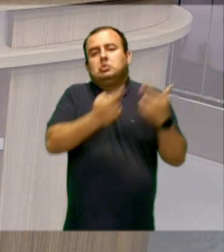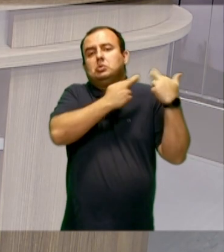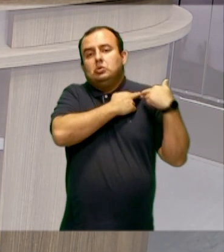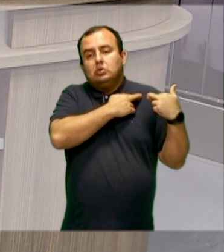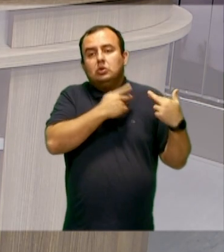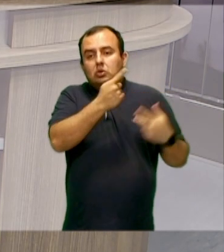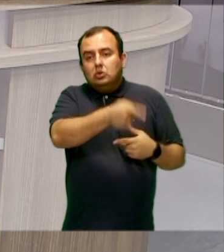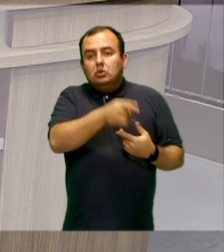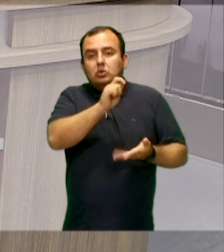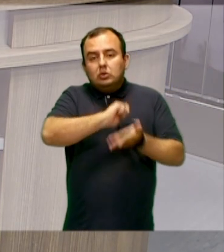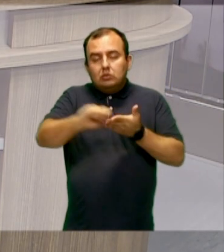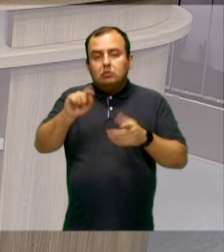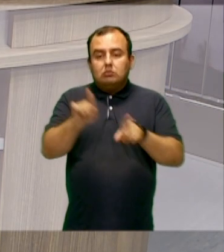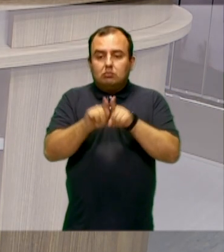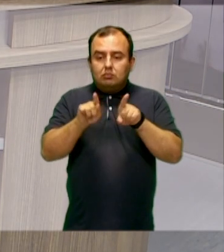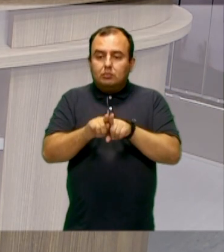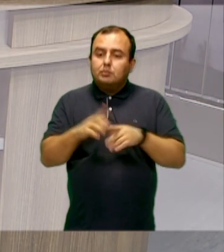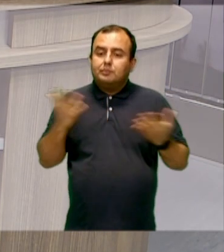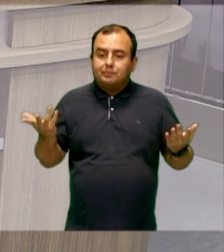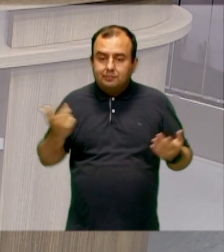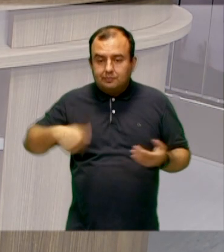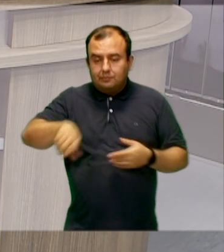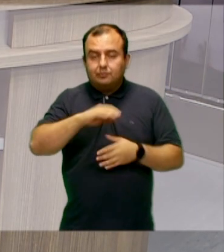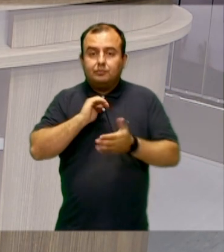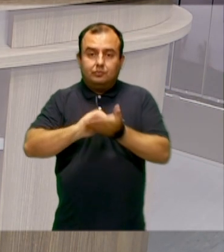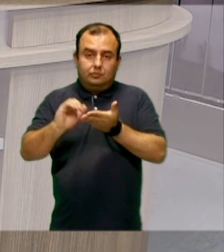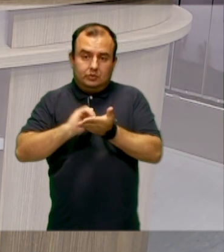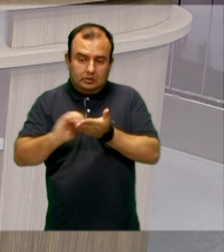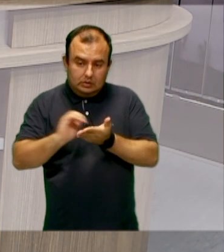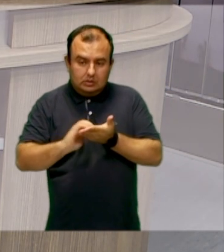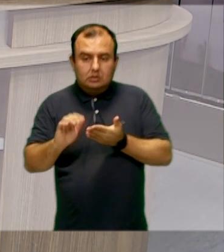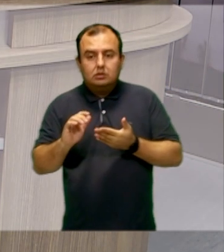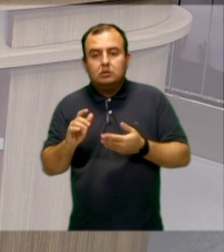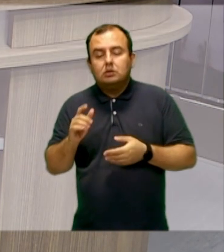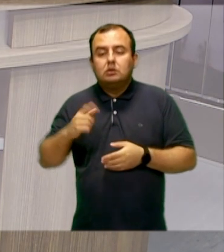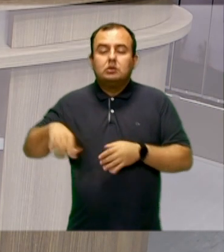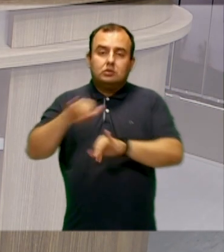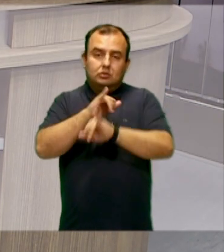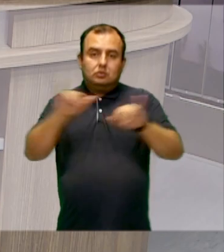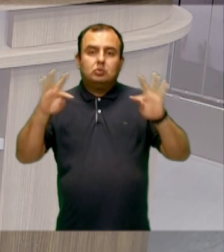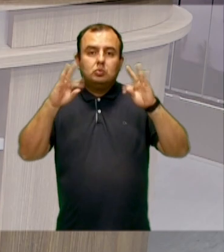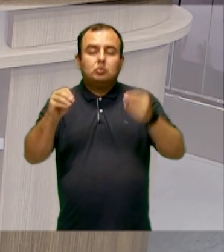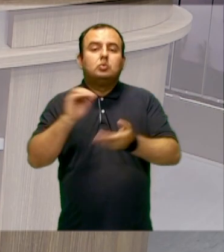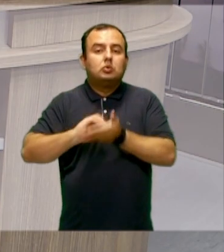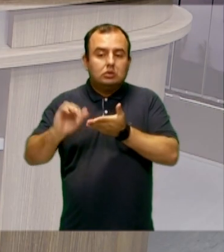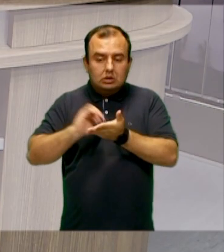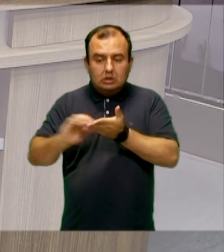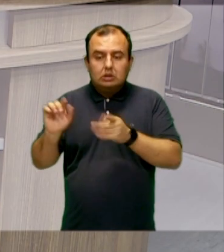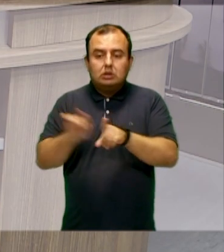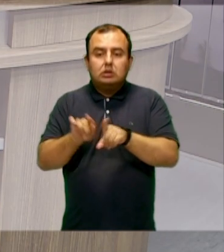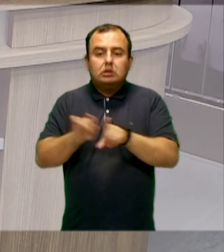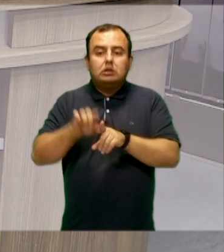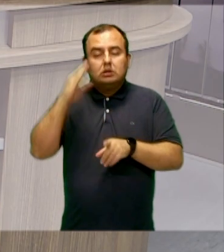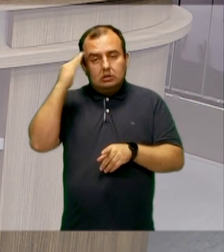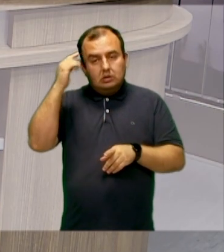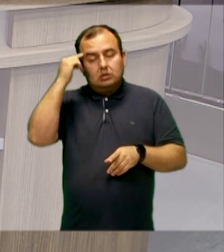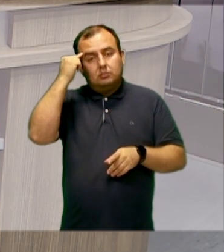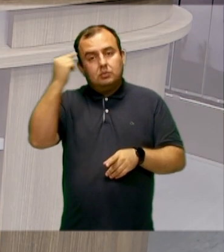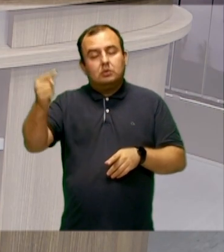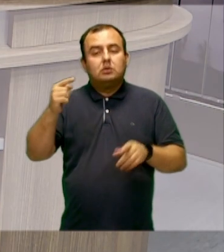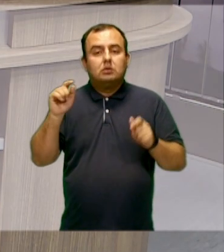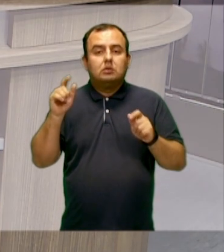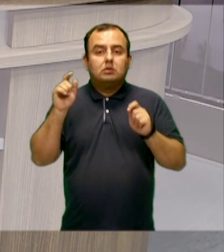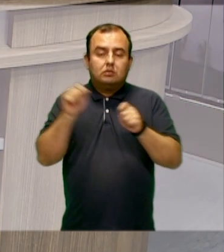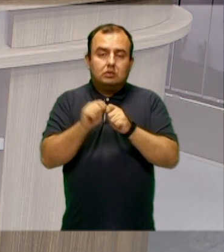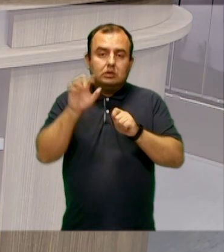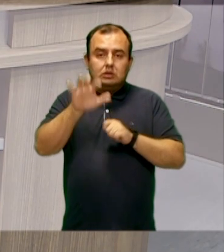está colocando com a sua assinatura. Então, a gente, na nossa secretaria, isso foi um recado que foi passado a todos os secretários, então, entendo e penso que devam estar fazendo